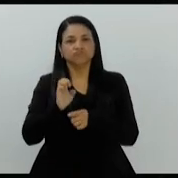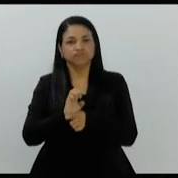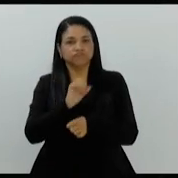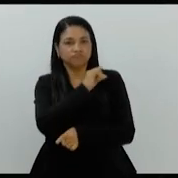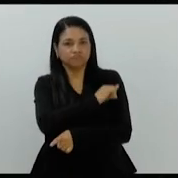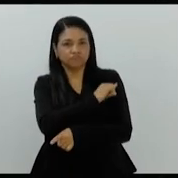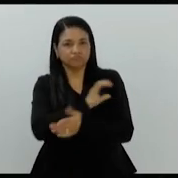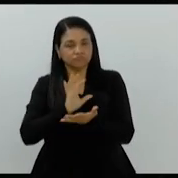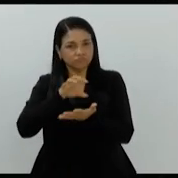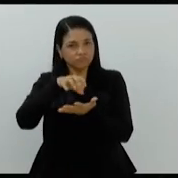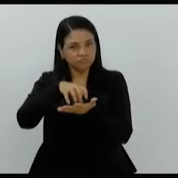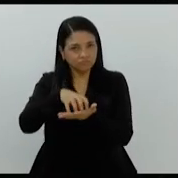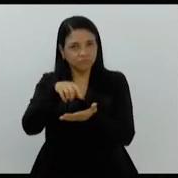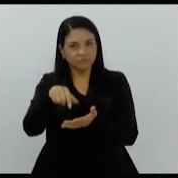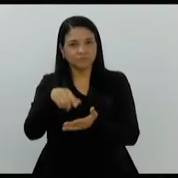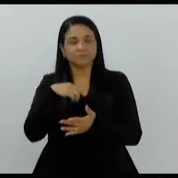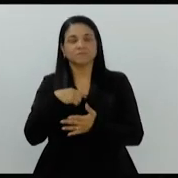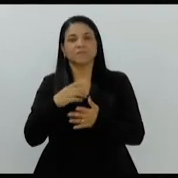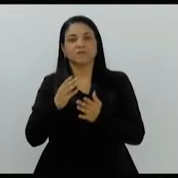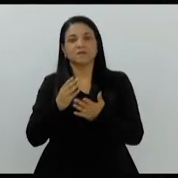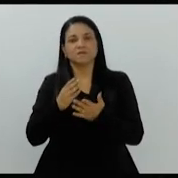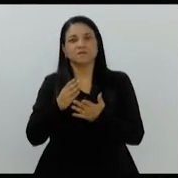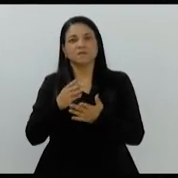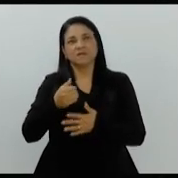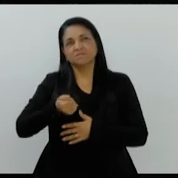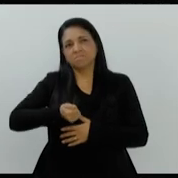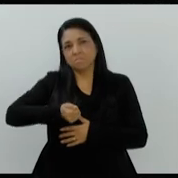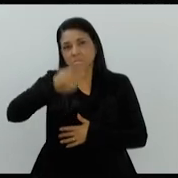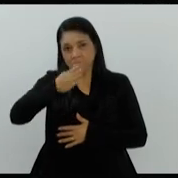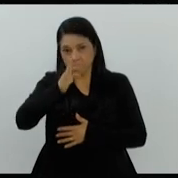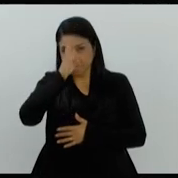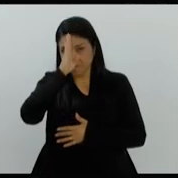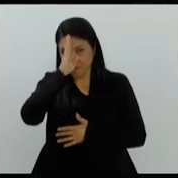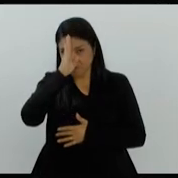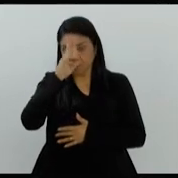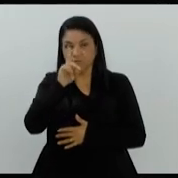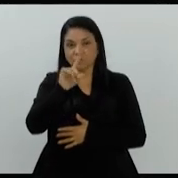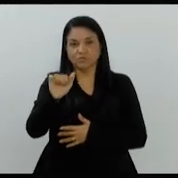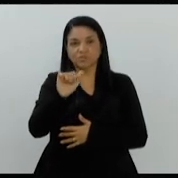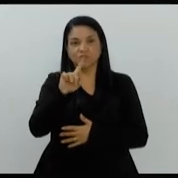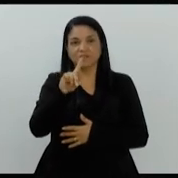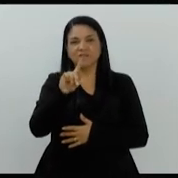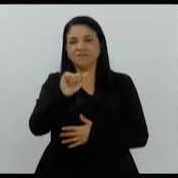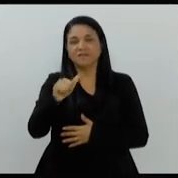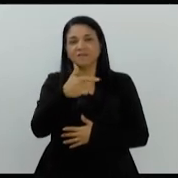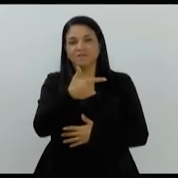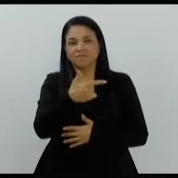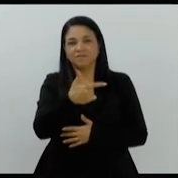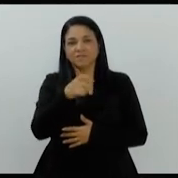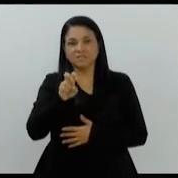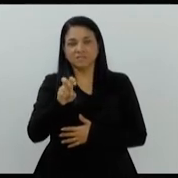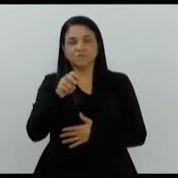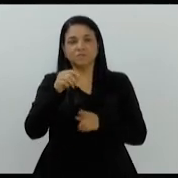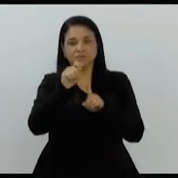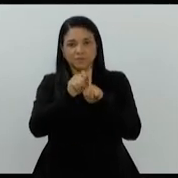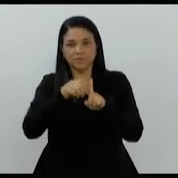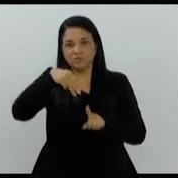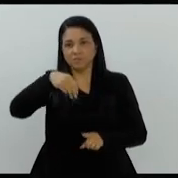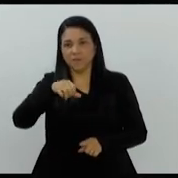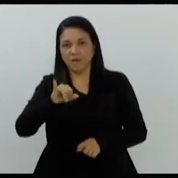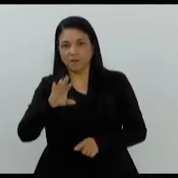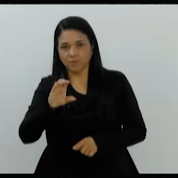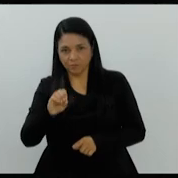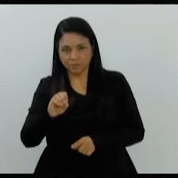às 0 hora do dia 25 de maio de 1992, na Rua dos Artistas, em Vila